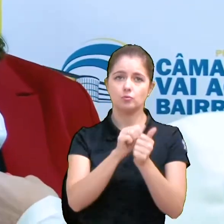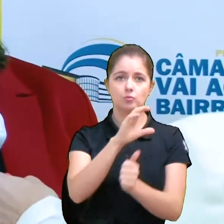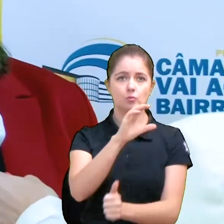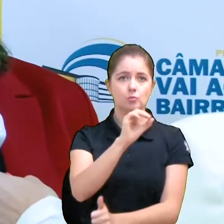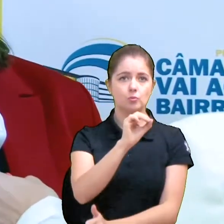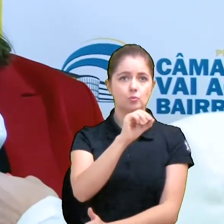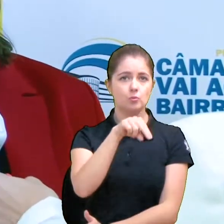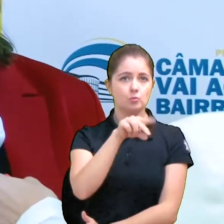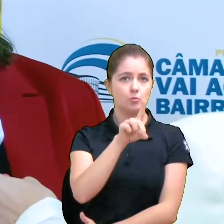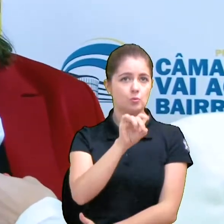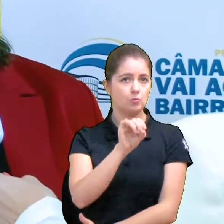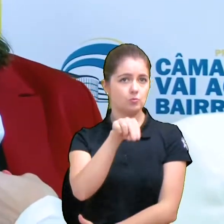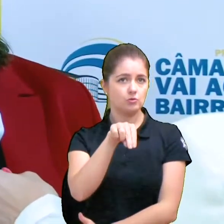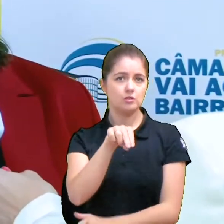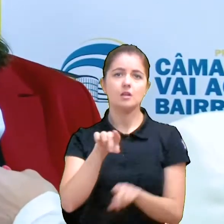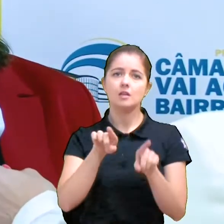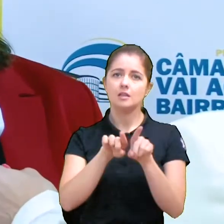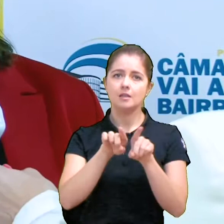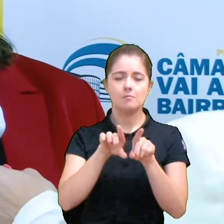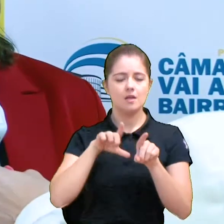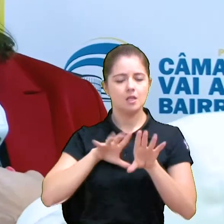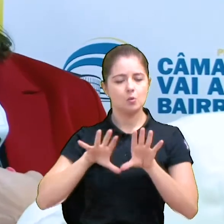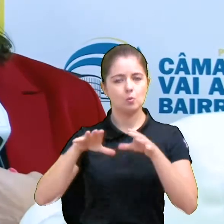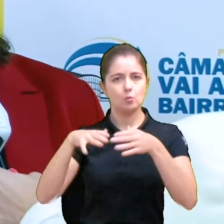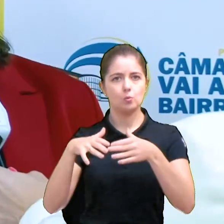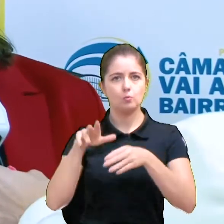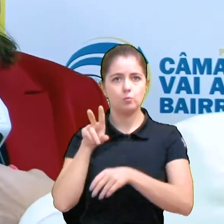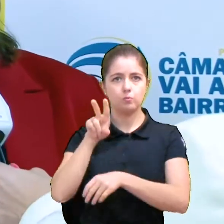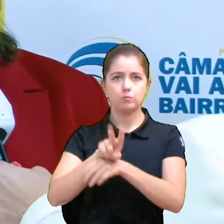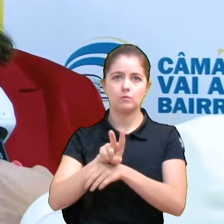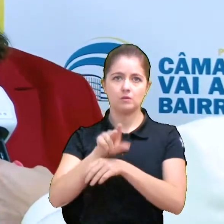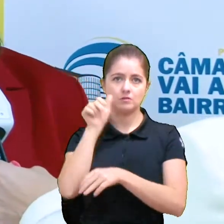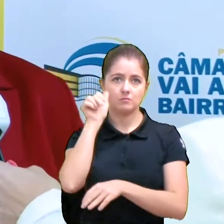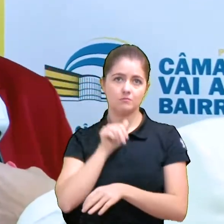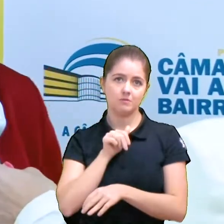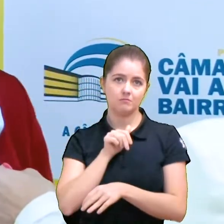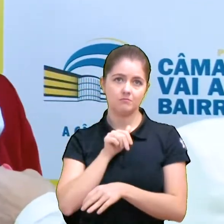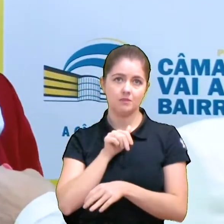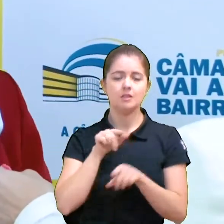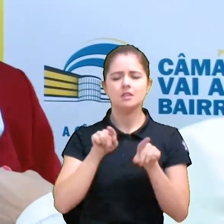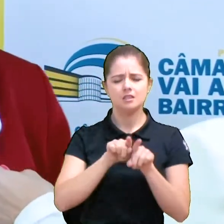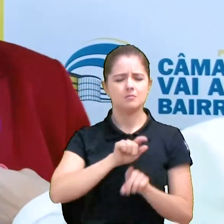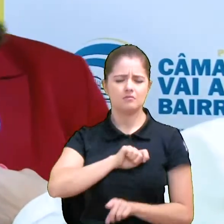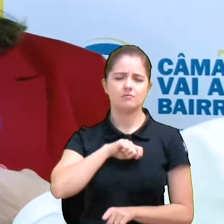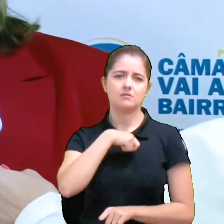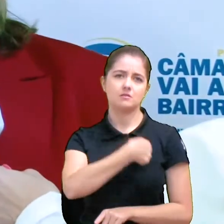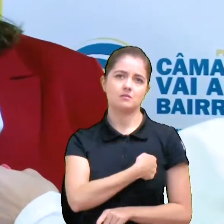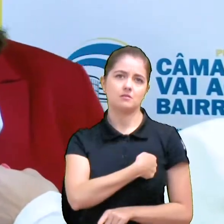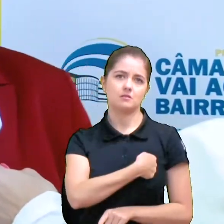a rede de proteção às mulheres, e também assim na fiscalização, né,